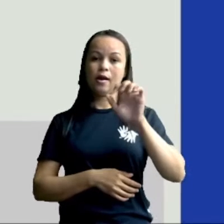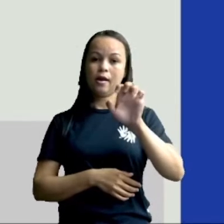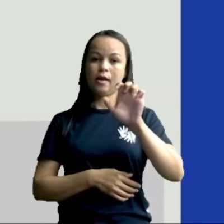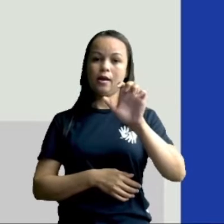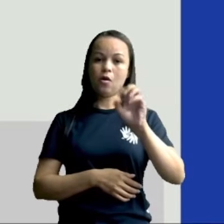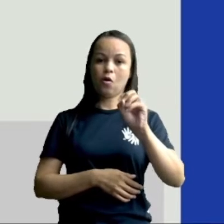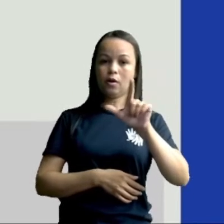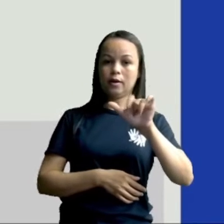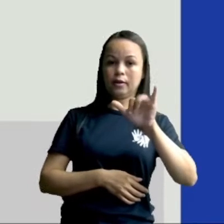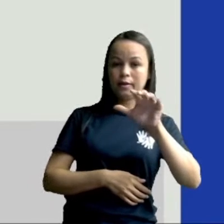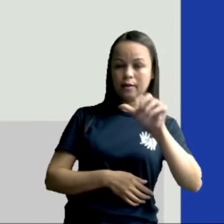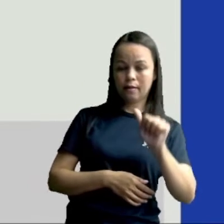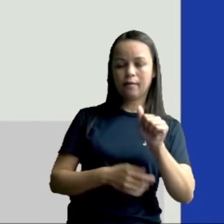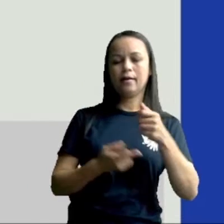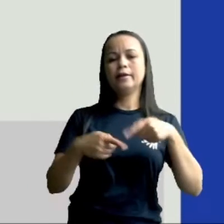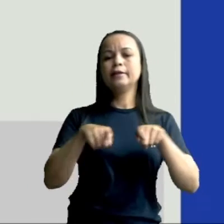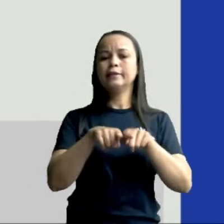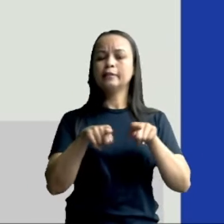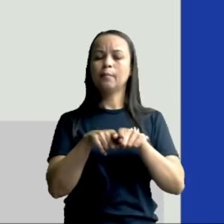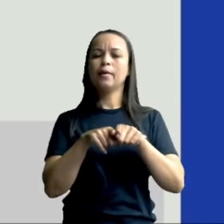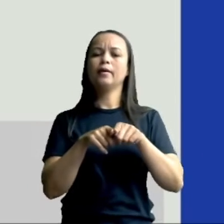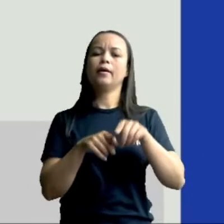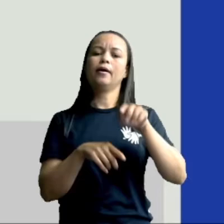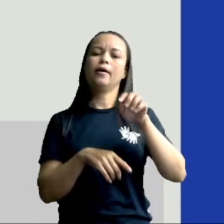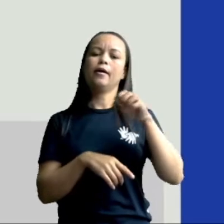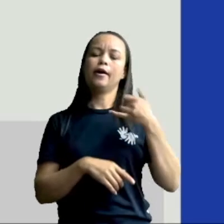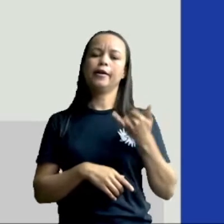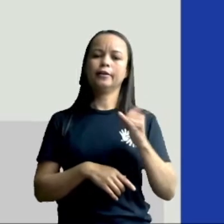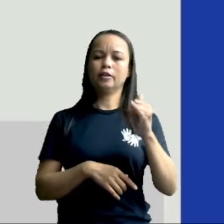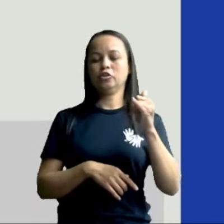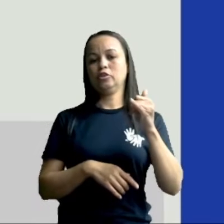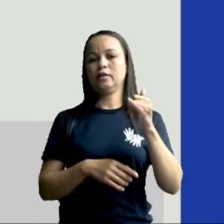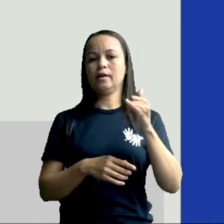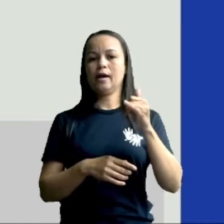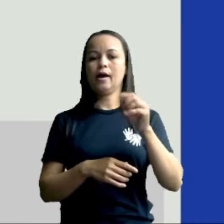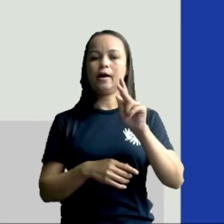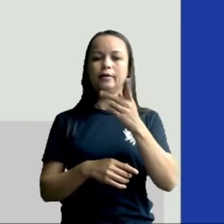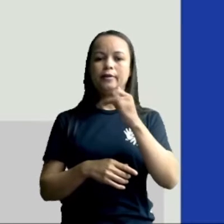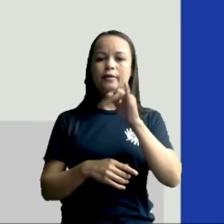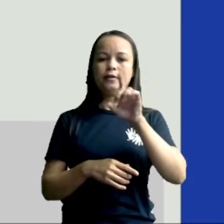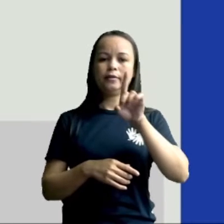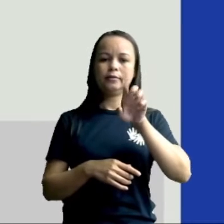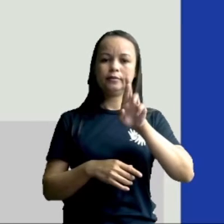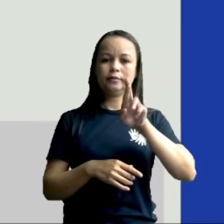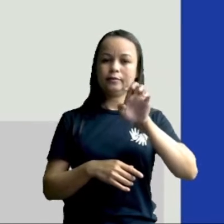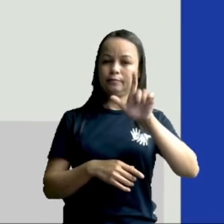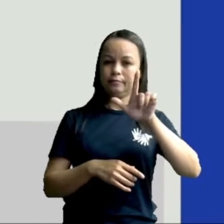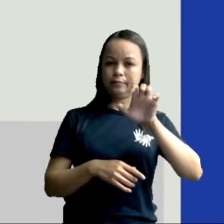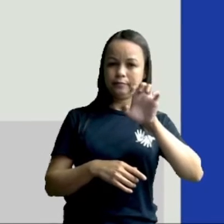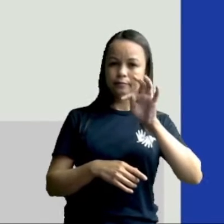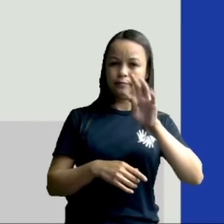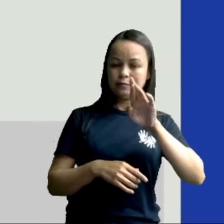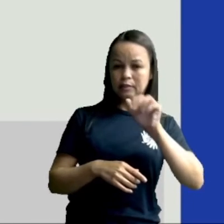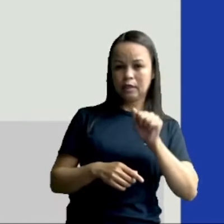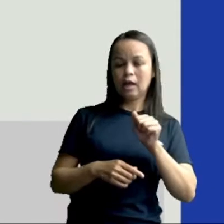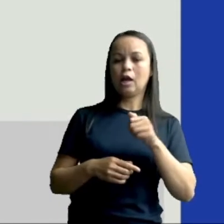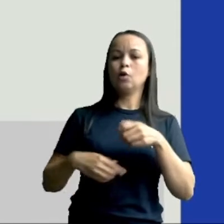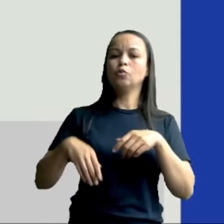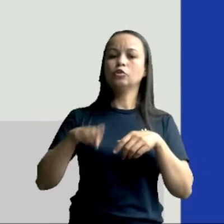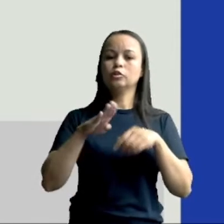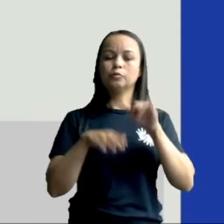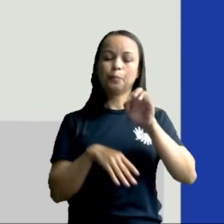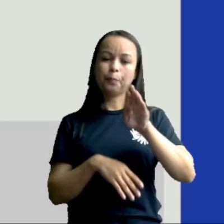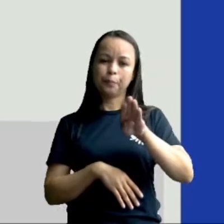a energia hidroelétrica, que é a energia da água, a força da água. Os biológicos, que eu tenho a agricultura,